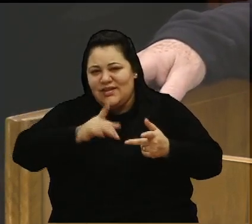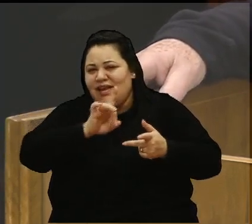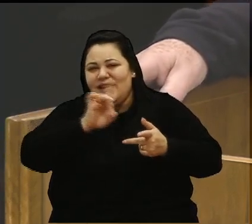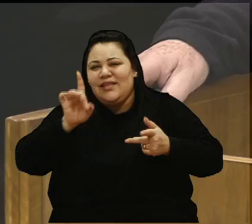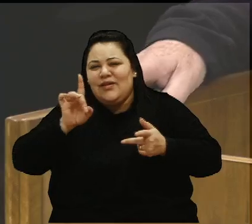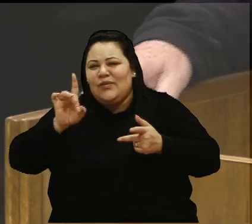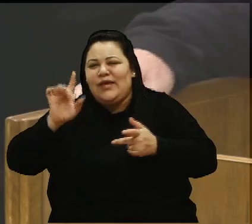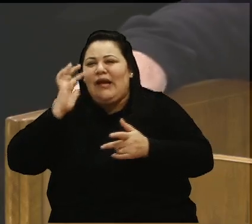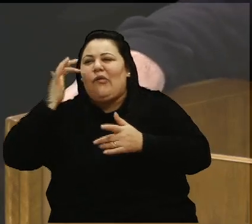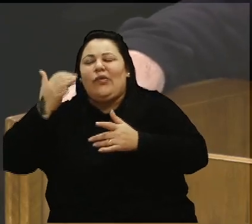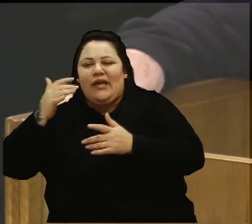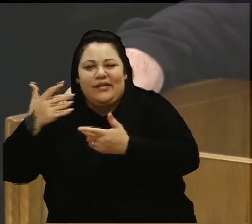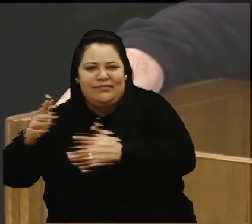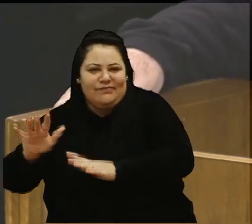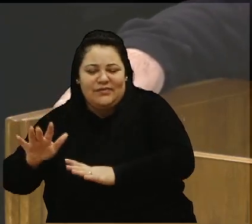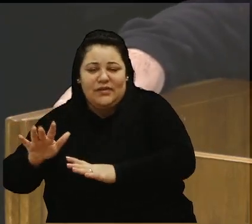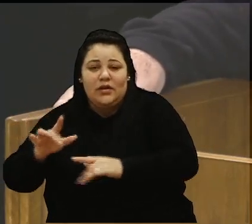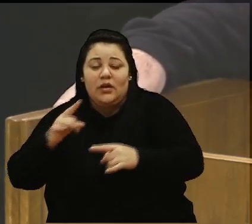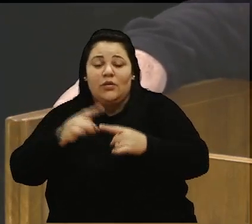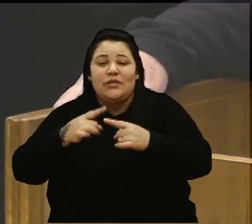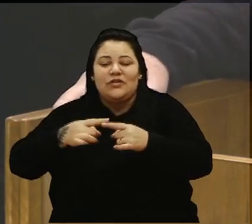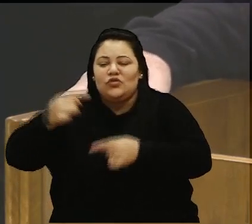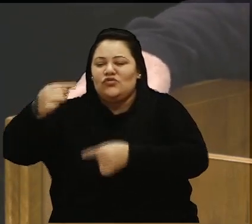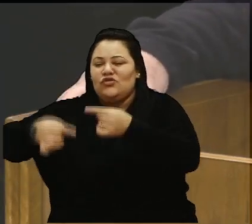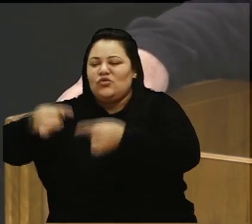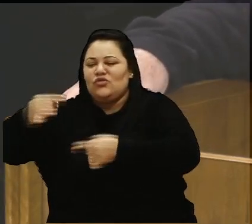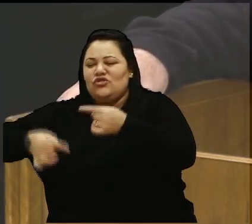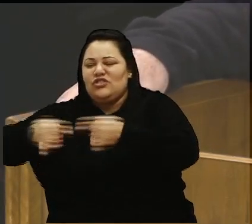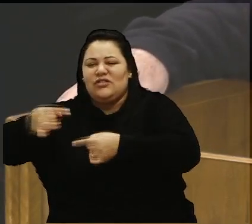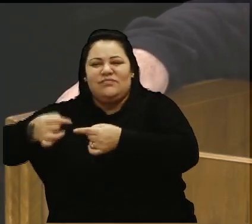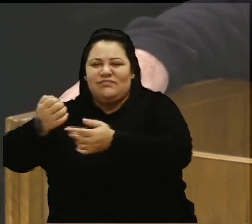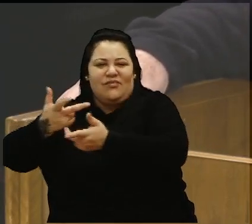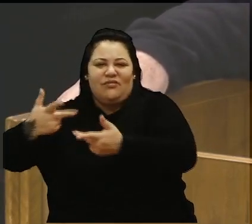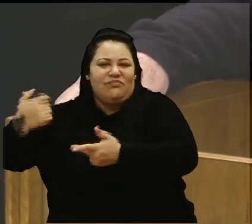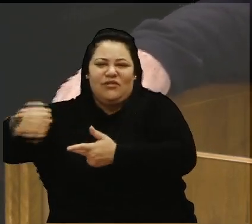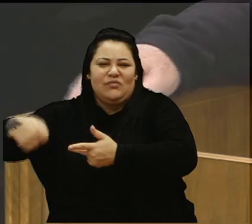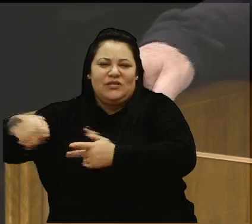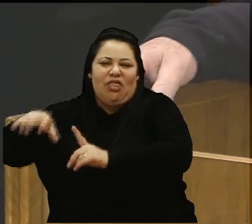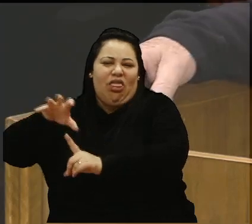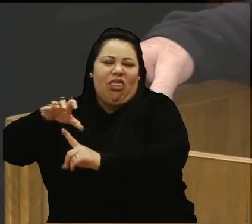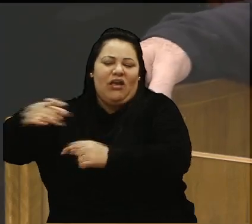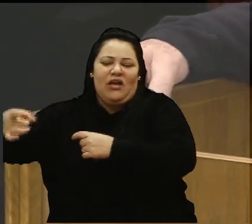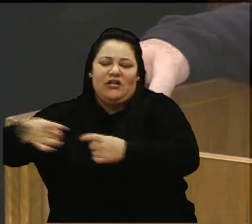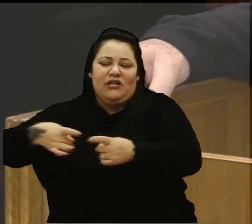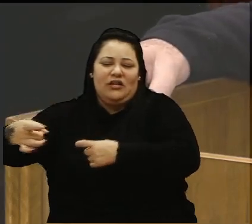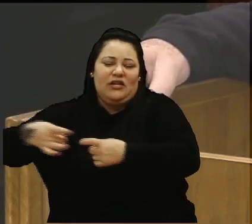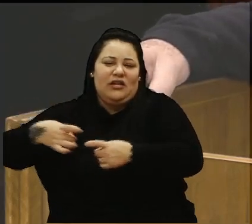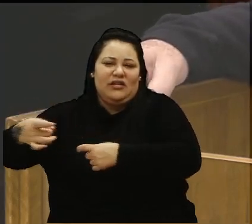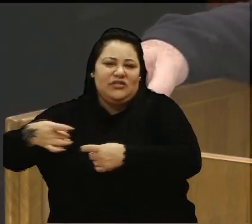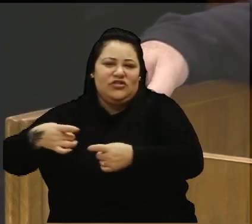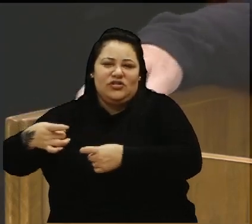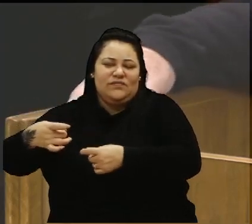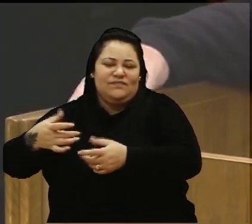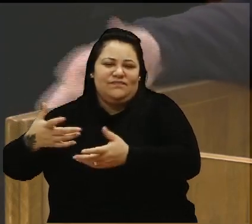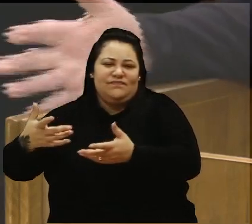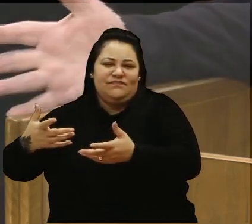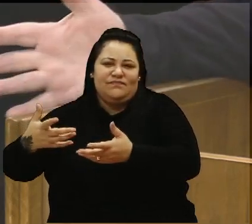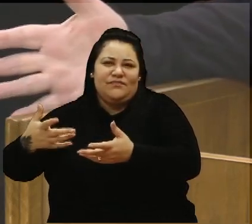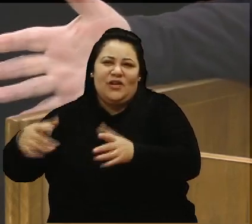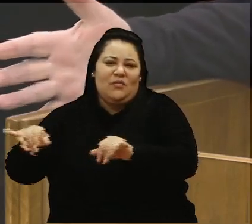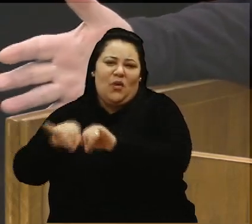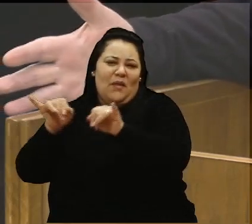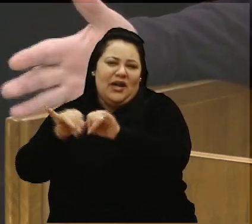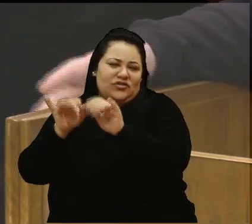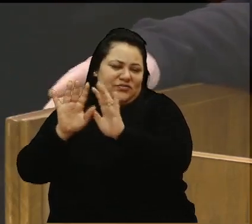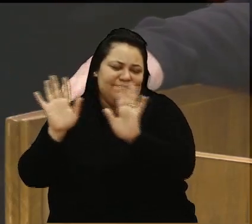consequências. Quando você discute as consequências, vira guerra de bugio. Vira guerra de